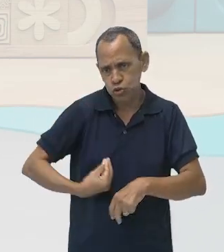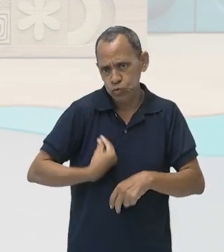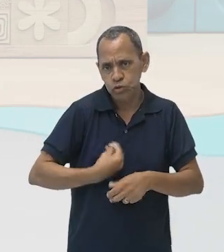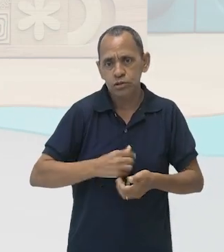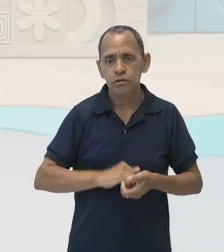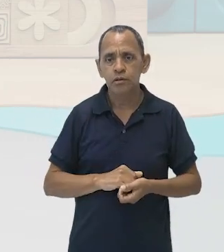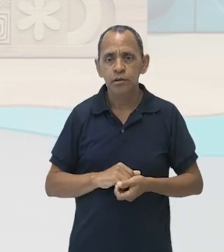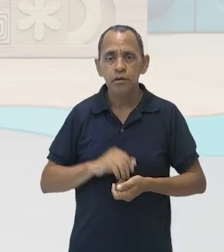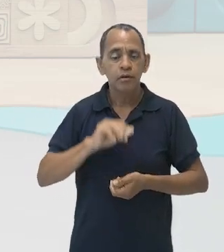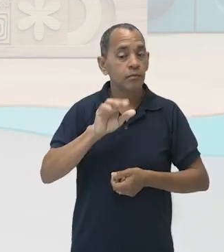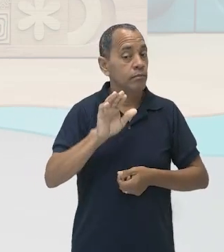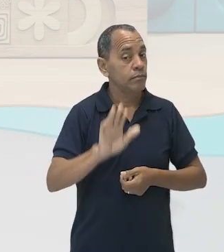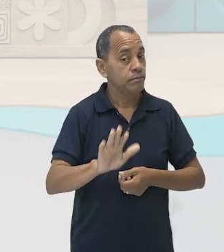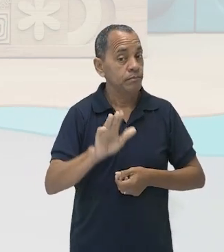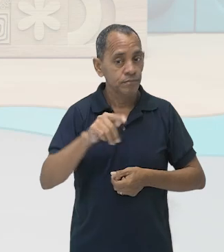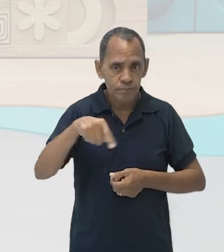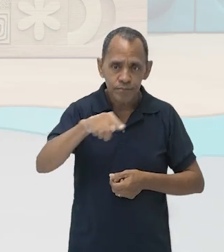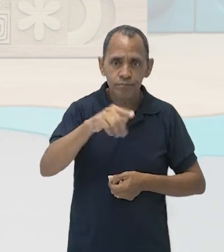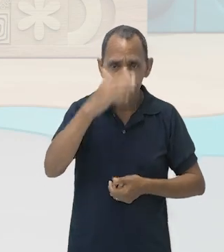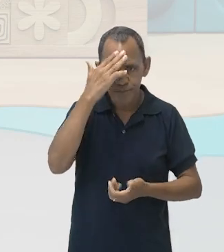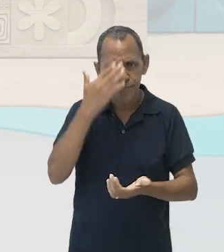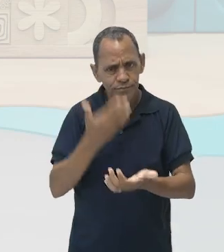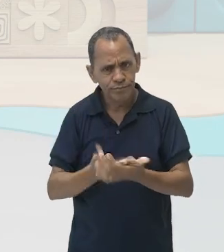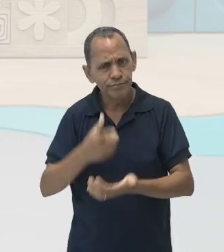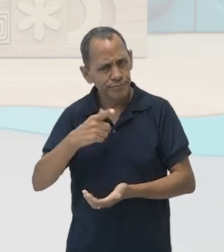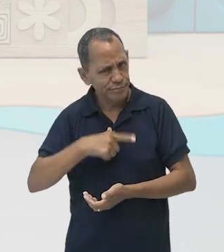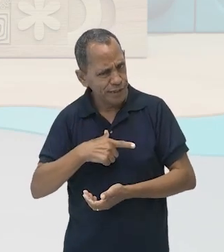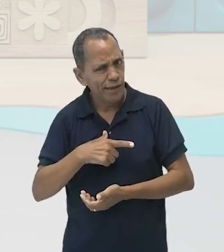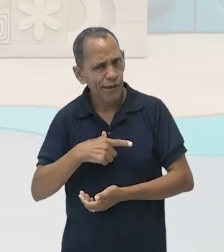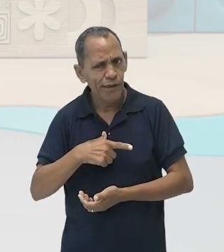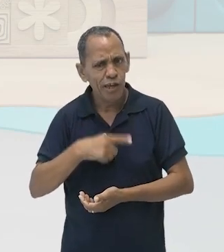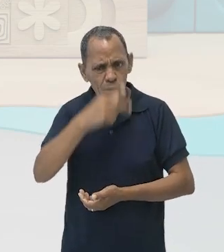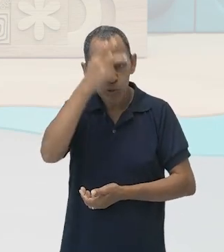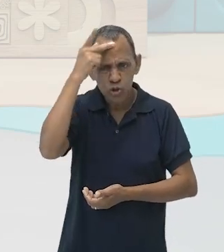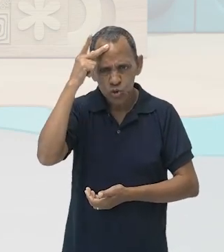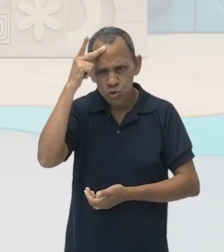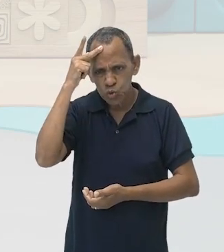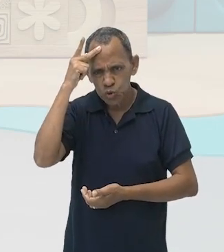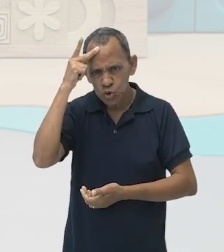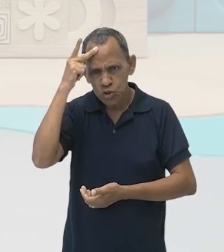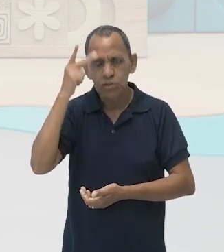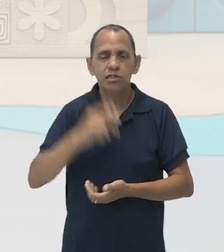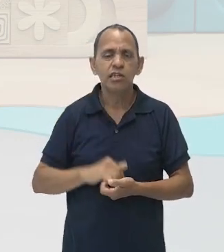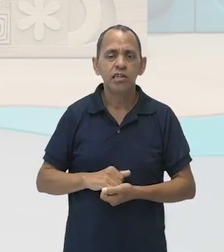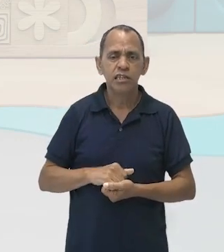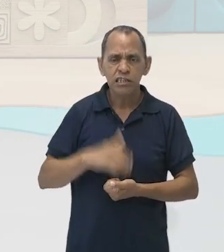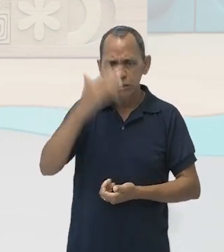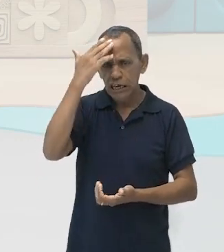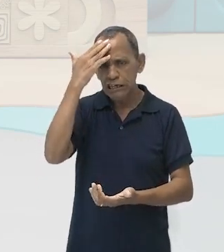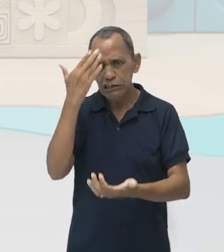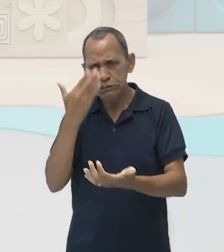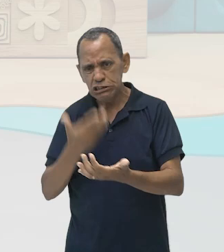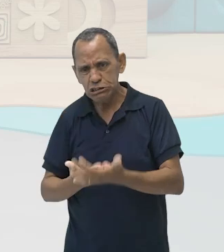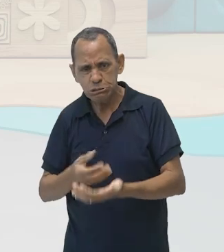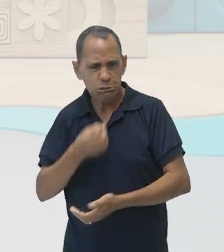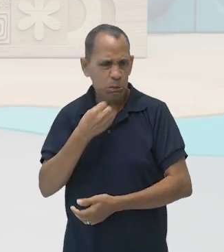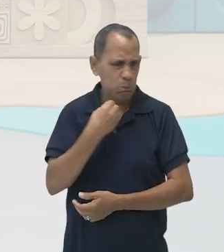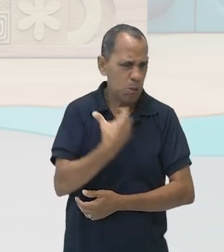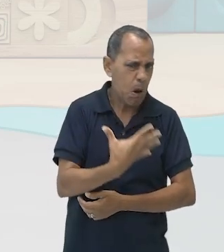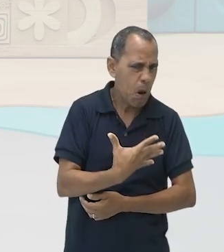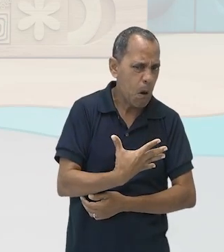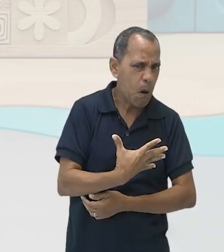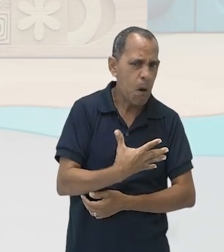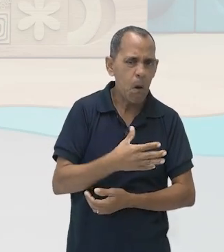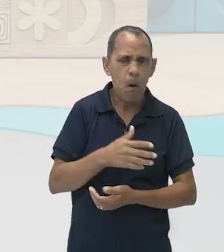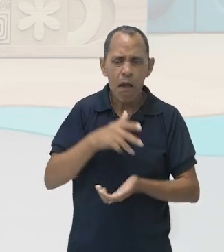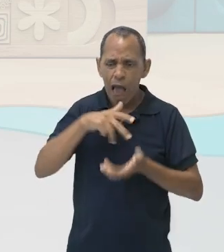gente que para falar que isso não é bom, que dança já não é mais para idoso? E eu pergunto para vocês, vocês acham